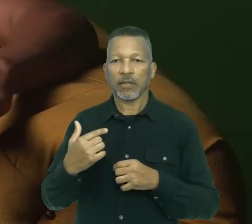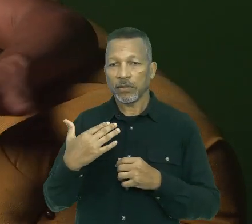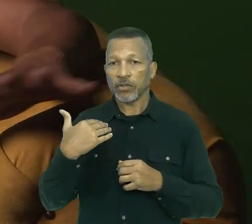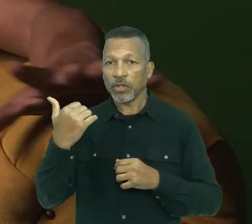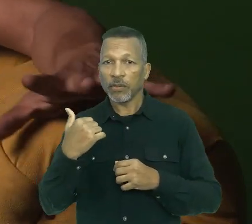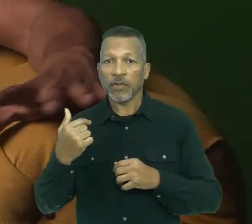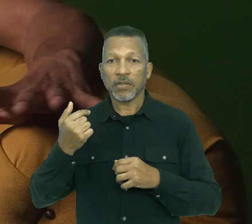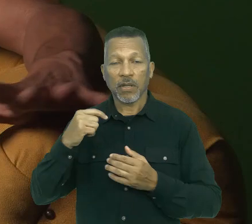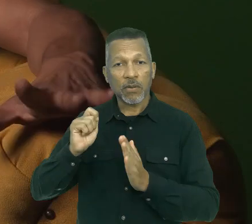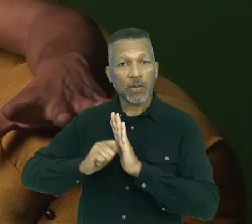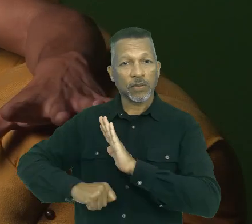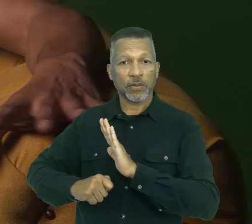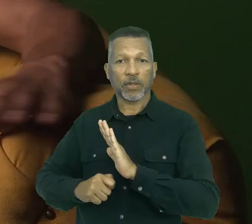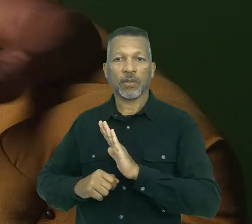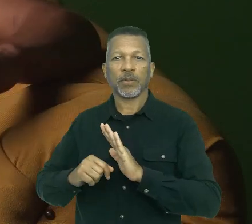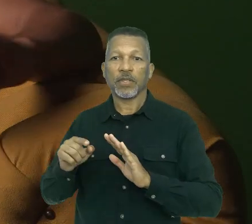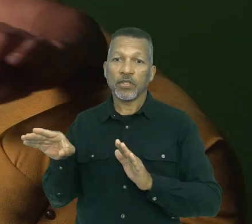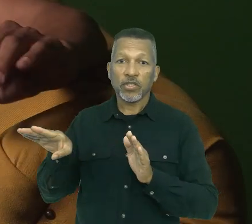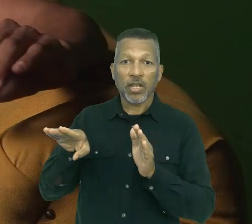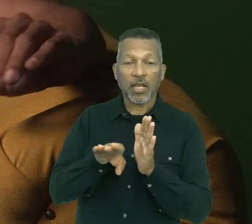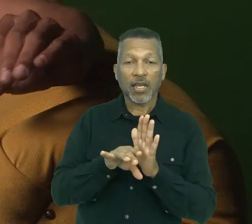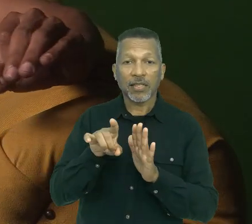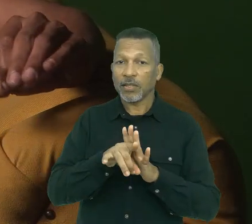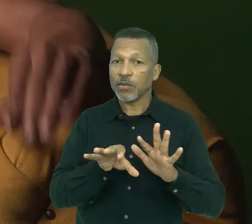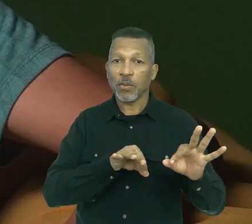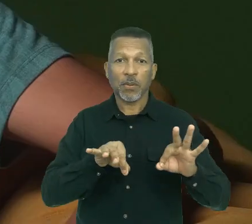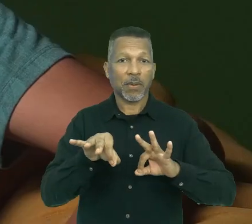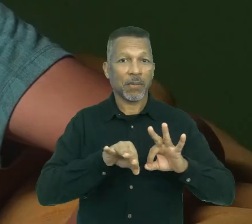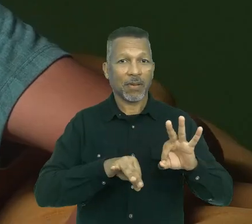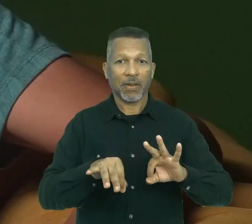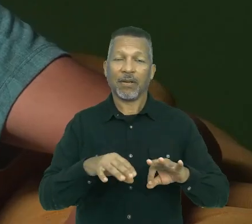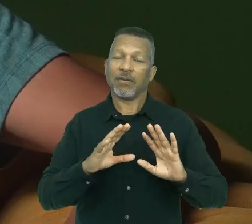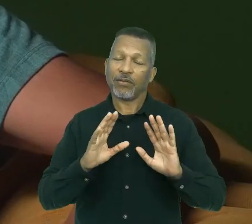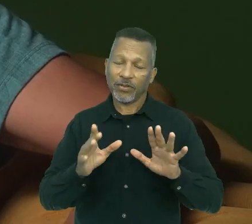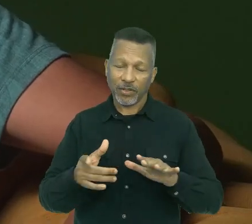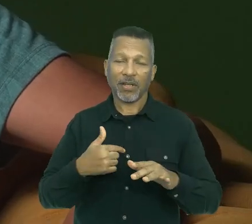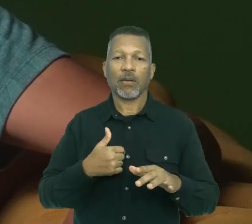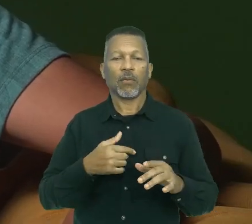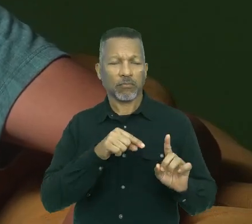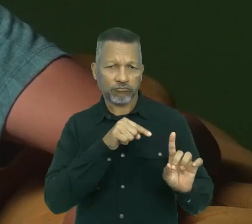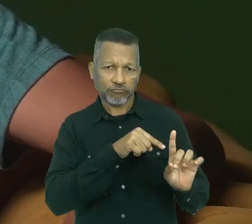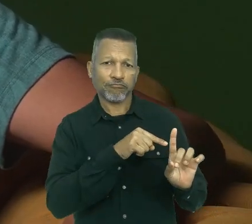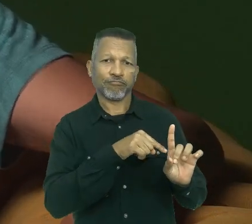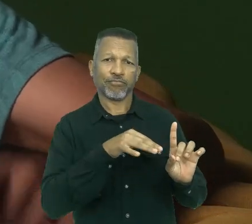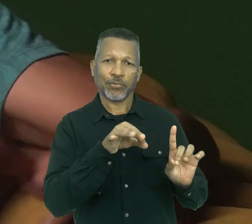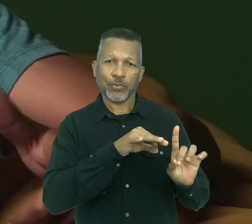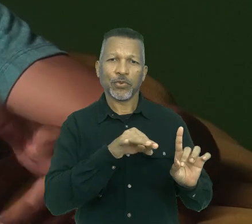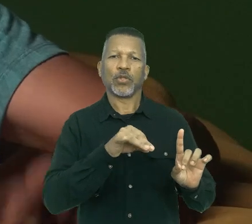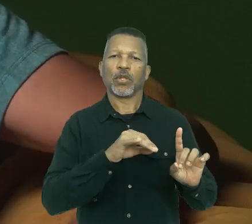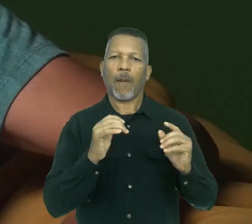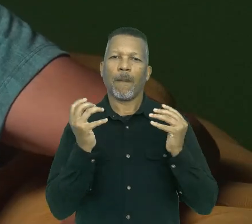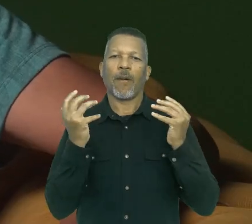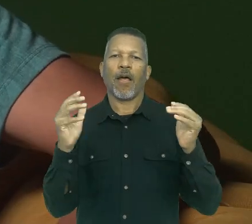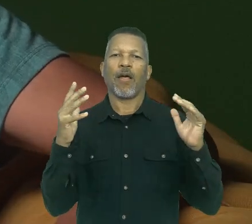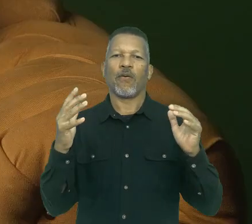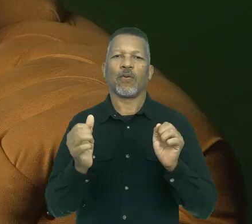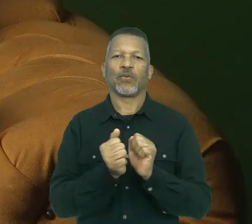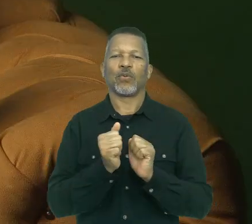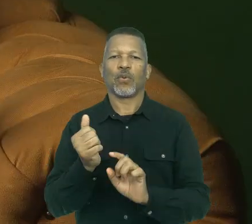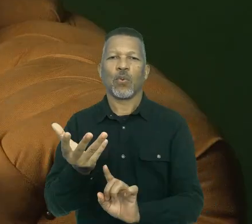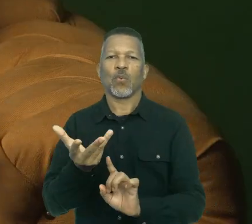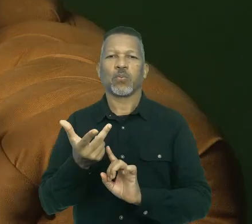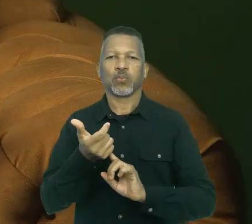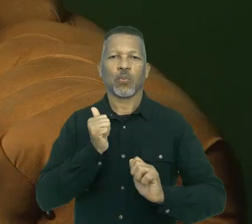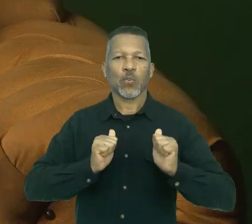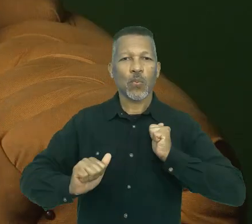aí você procede para quando ele chegar aqui, as coisas já estão tudo prontinhas, né? Acho que o produtor tinha que receber o aplauso junto com o ator ali, sabe?